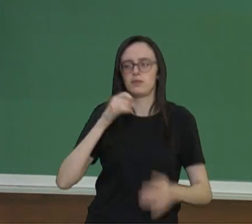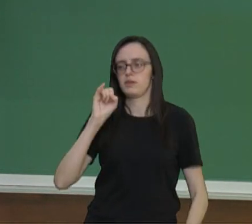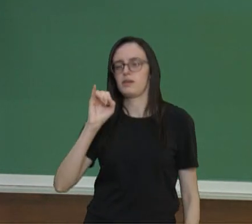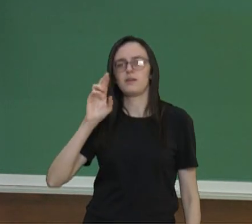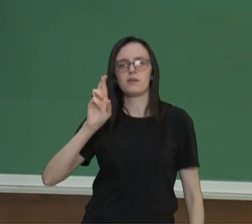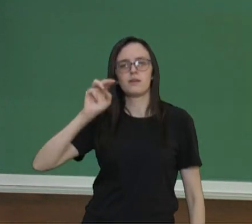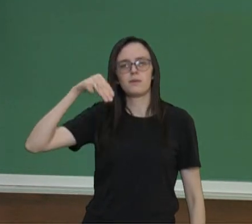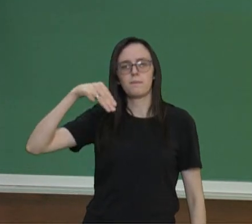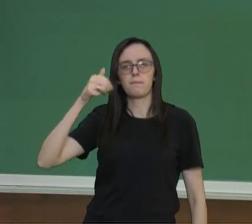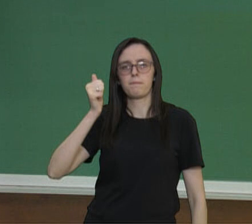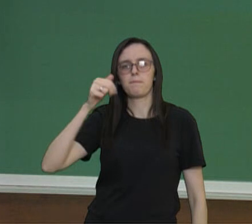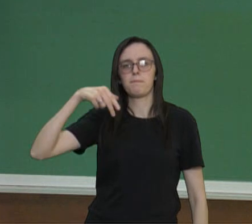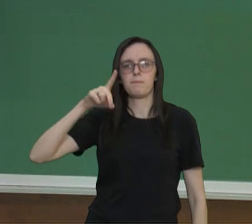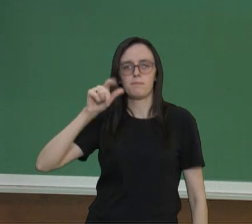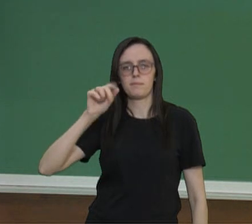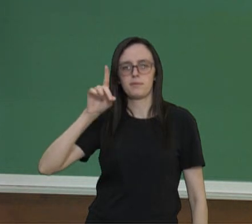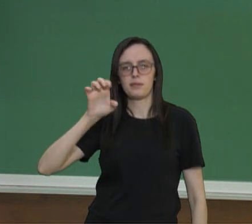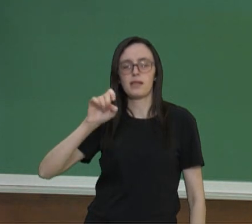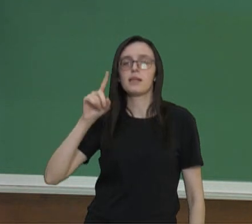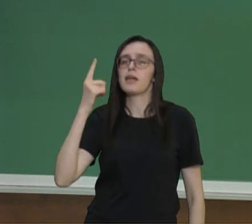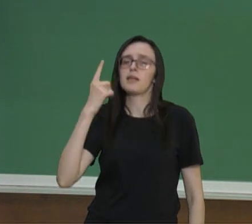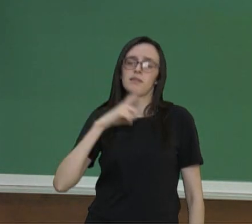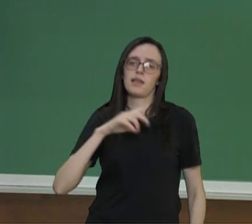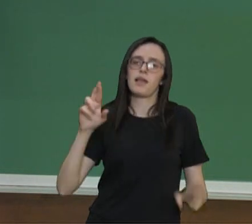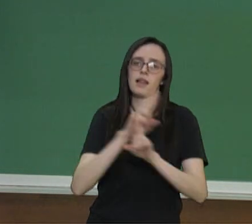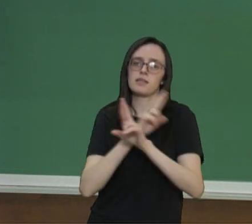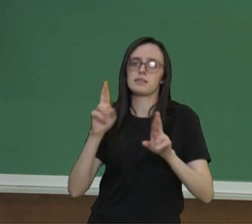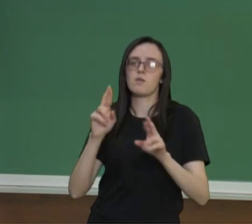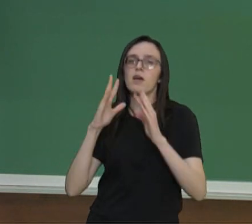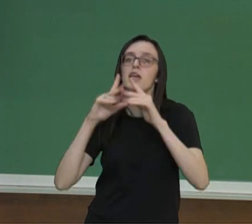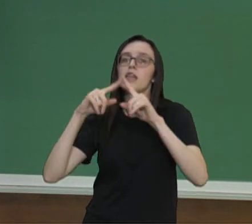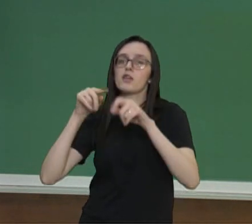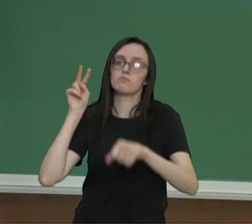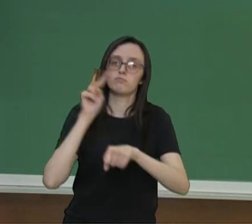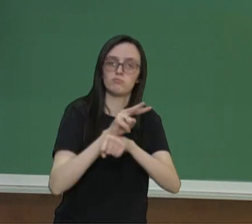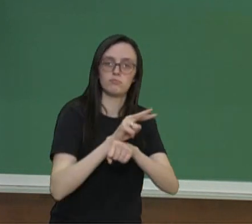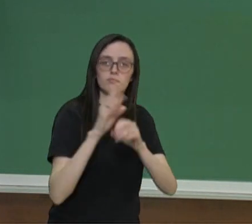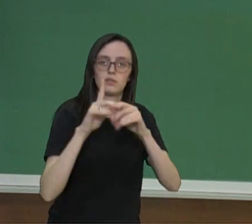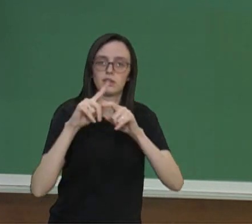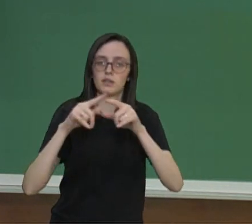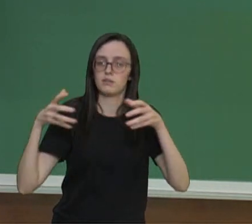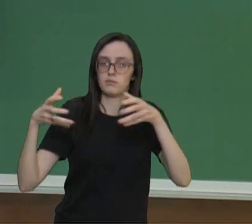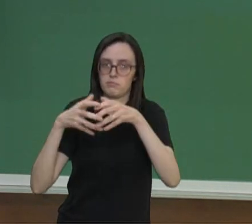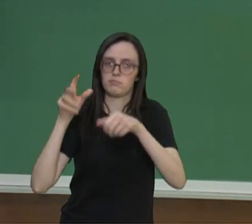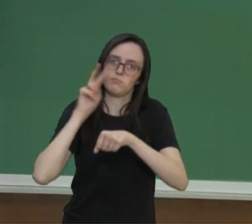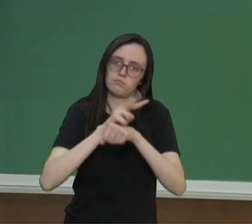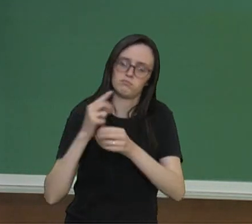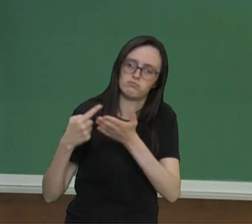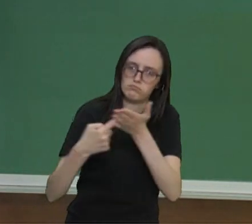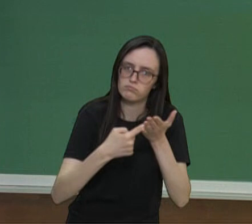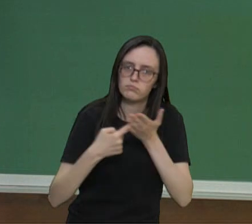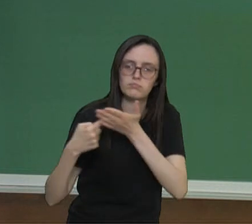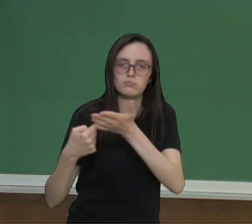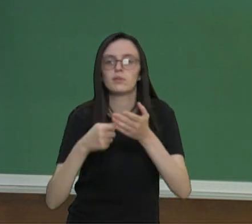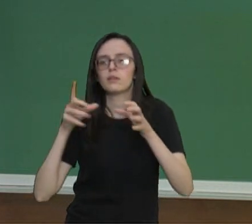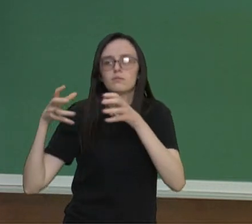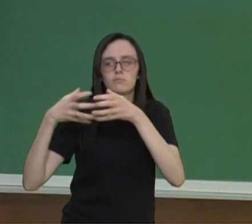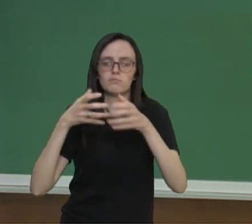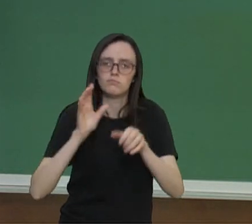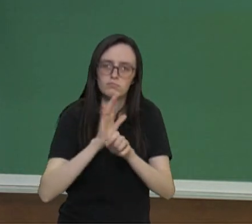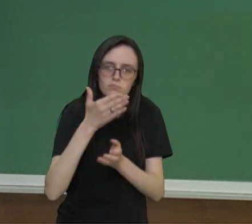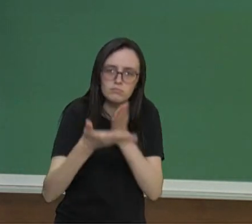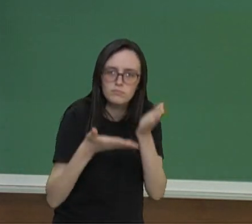normalmente associadas à igreja, então contavam com a proteção de comunidades religiosas. Essas